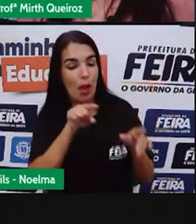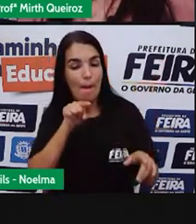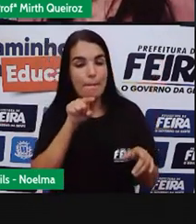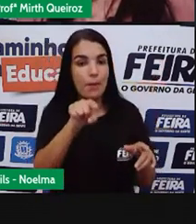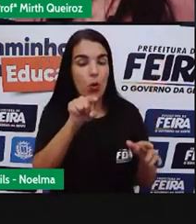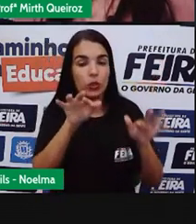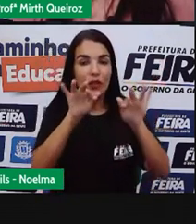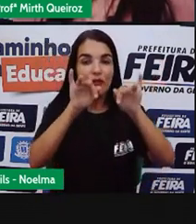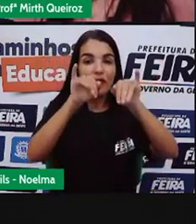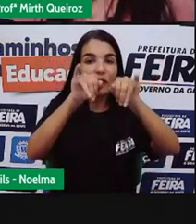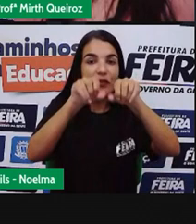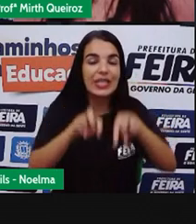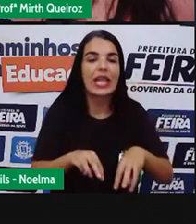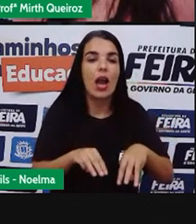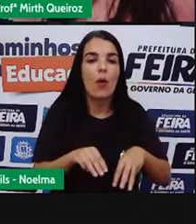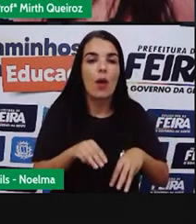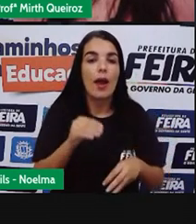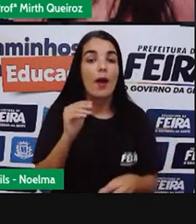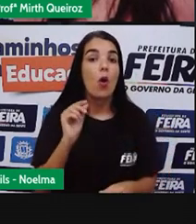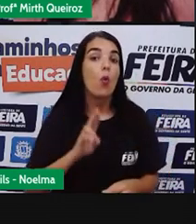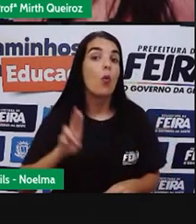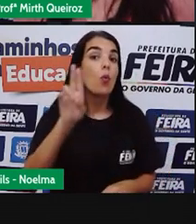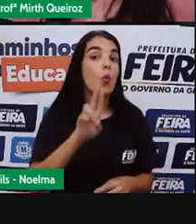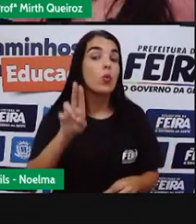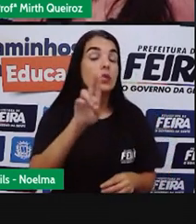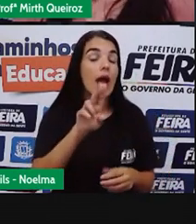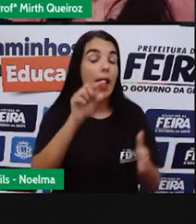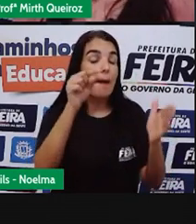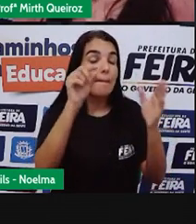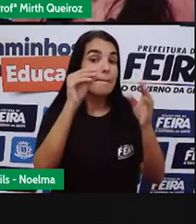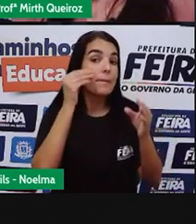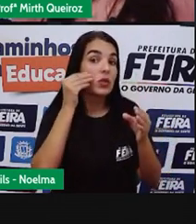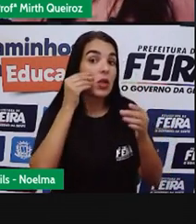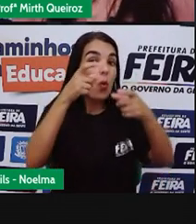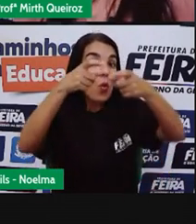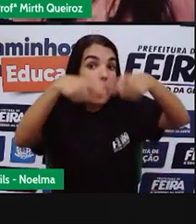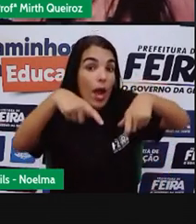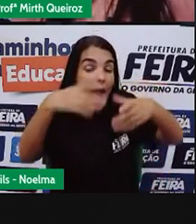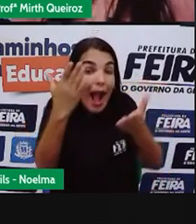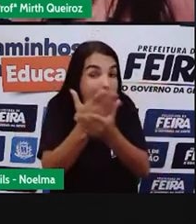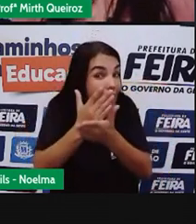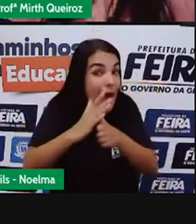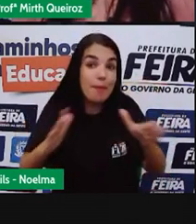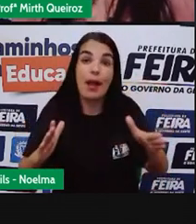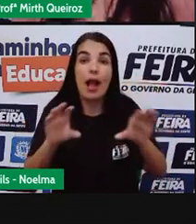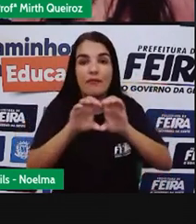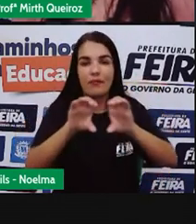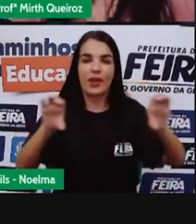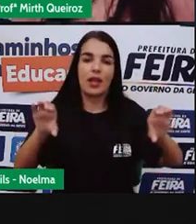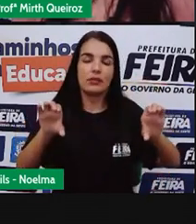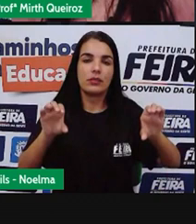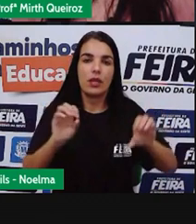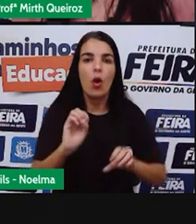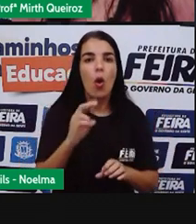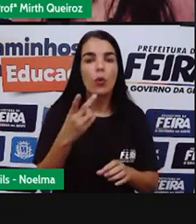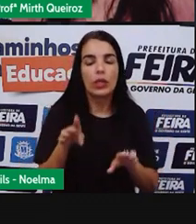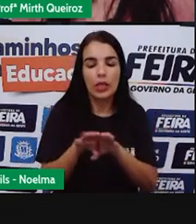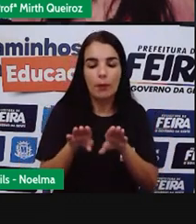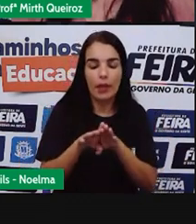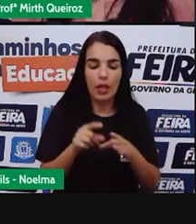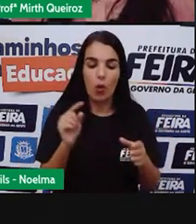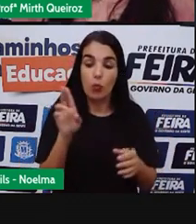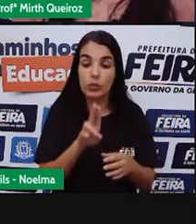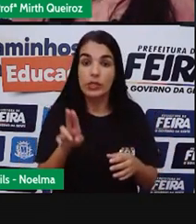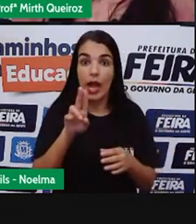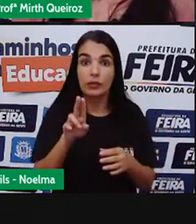para mostrar que terminou de escrever uma frase ou um pensamento. Ou ele é utilizado também em abreviaturas,